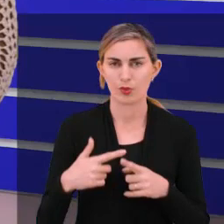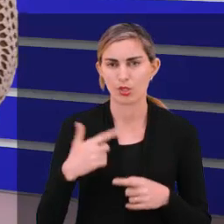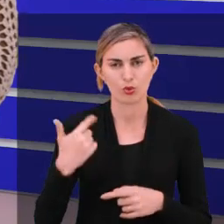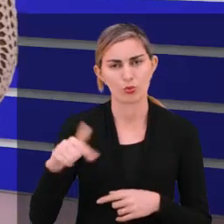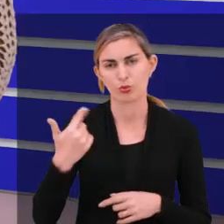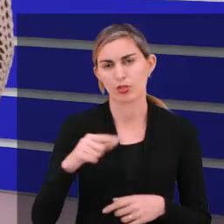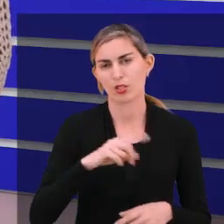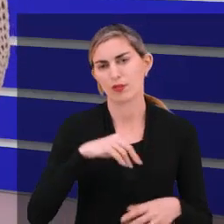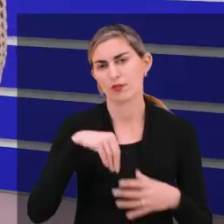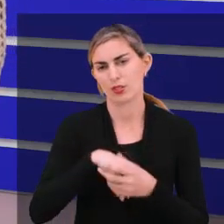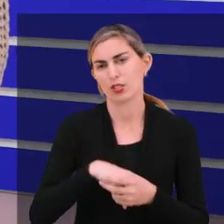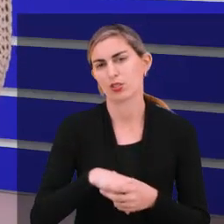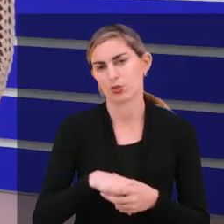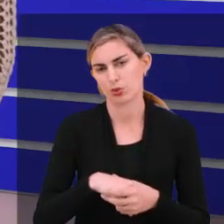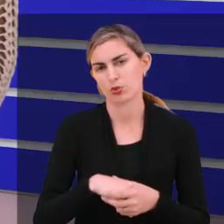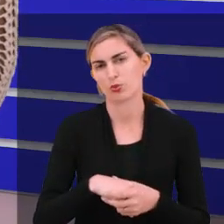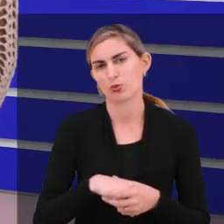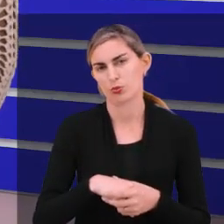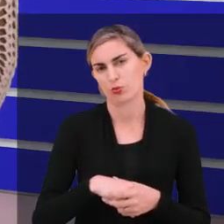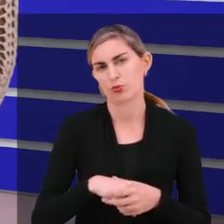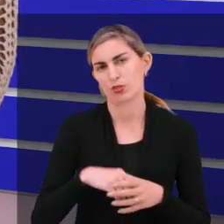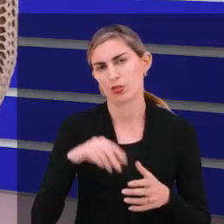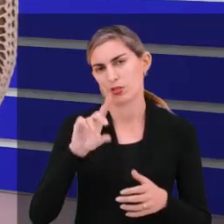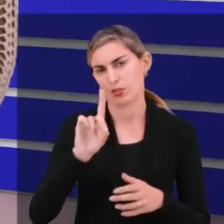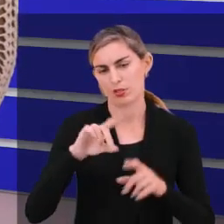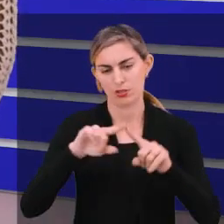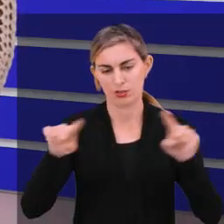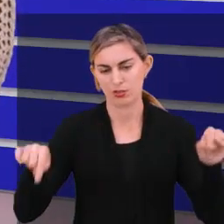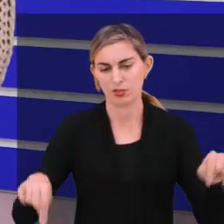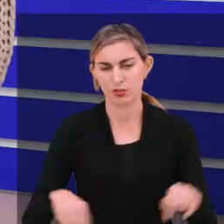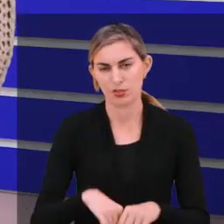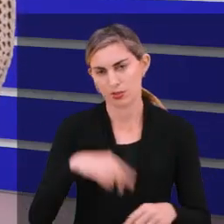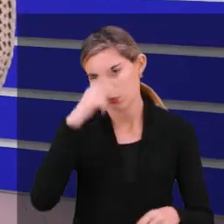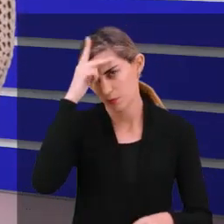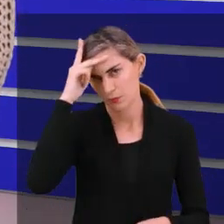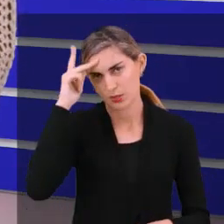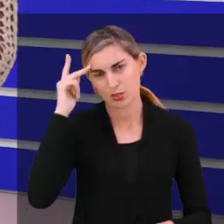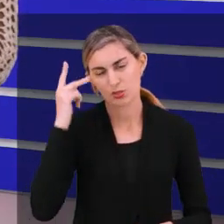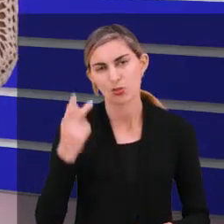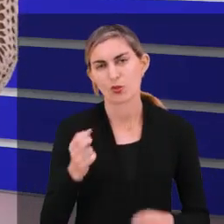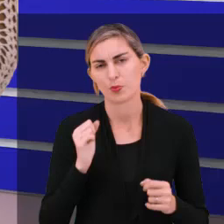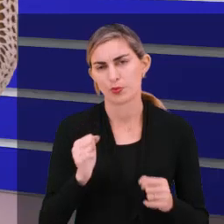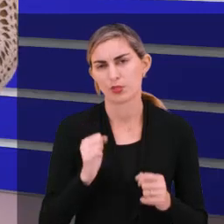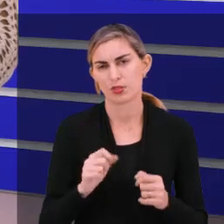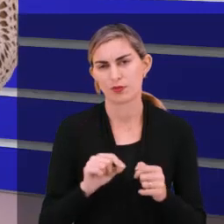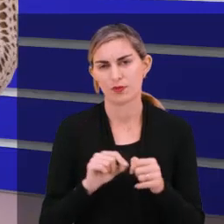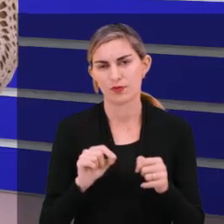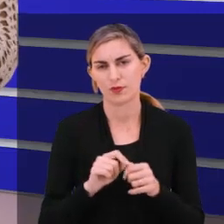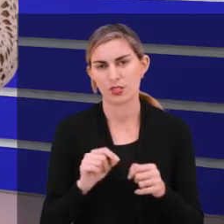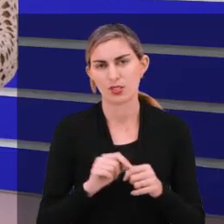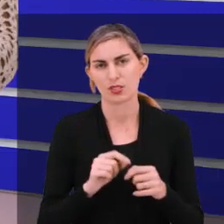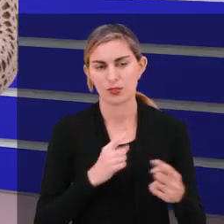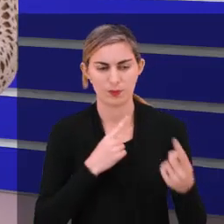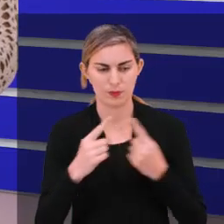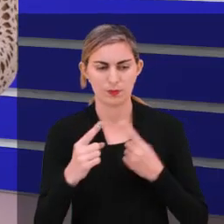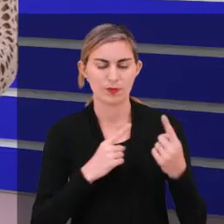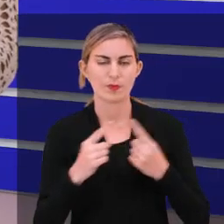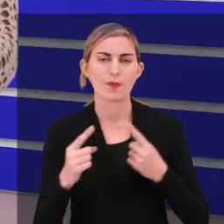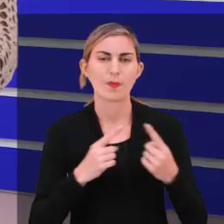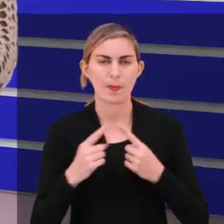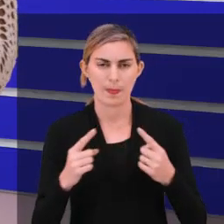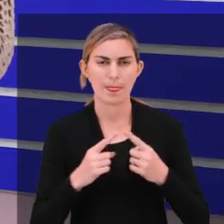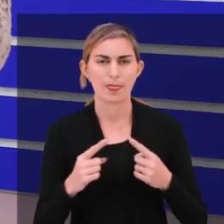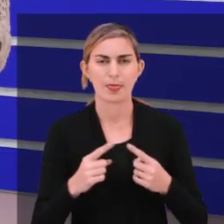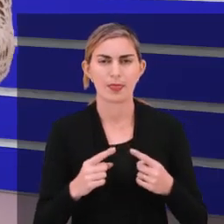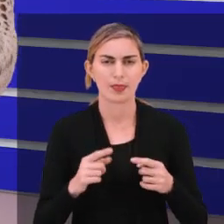porque não houve dentro do departamento, né, ninguém que pudesse fazer a mediação,